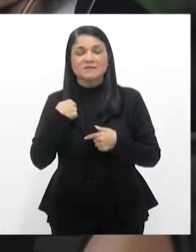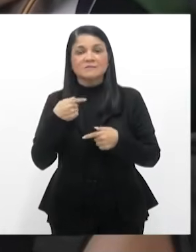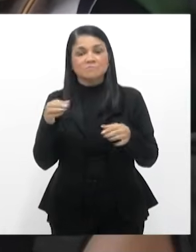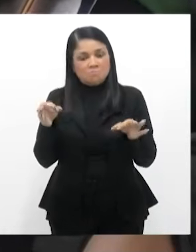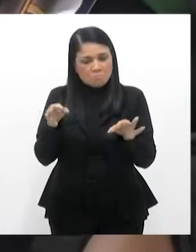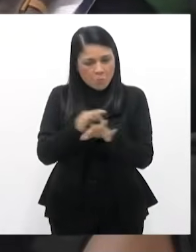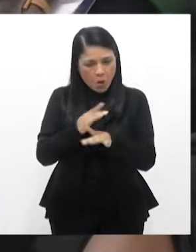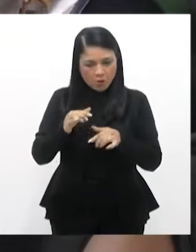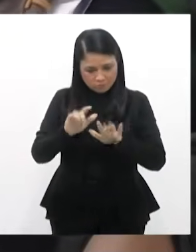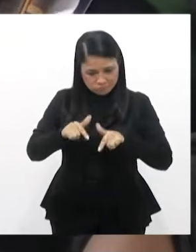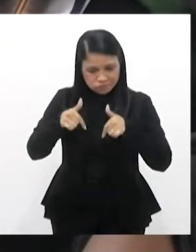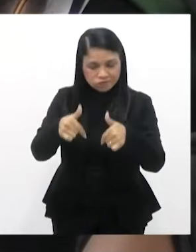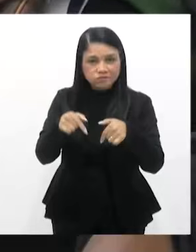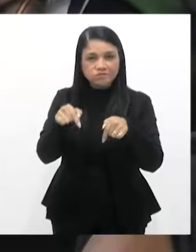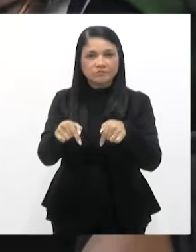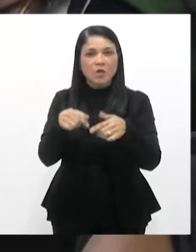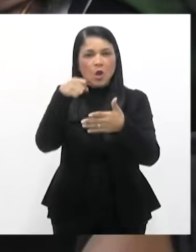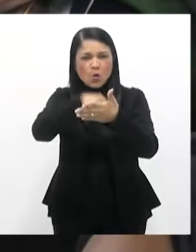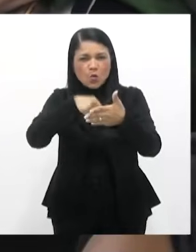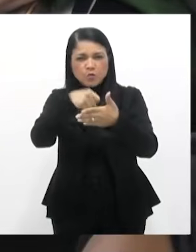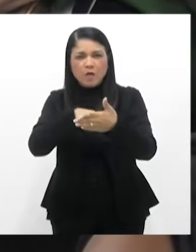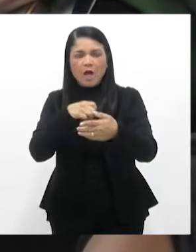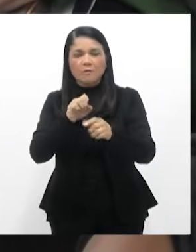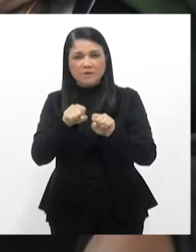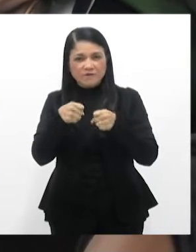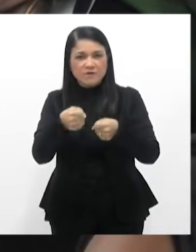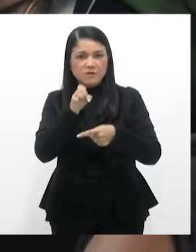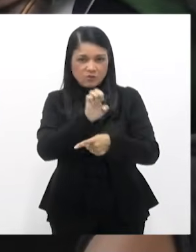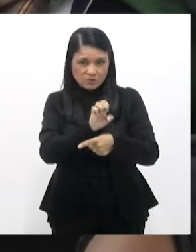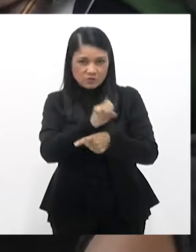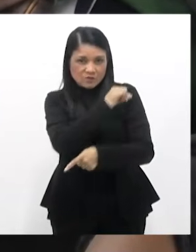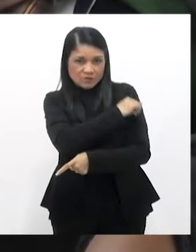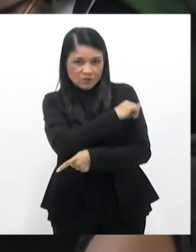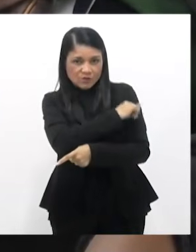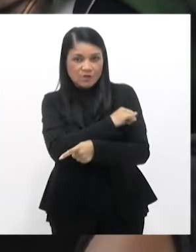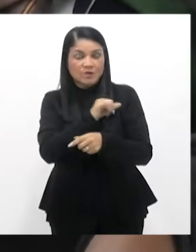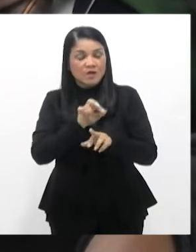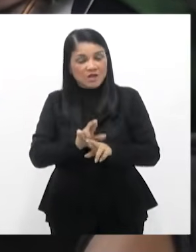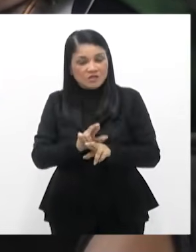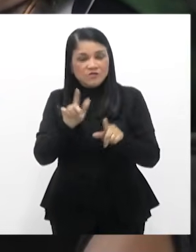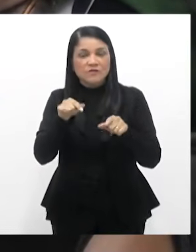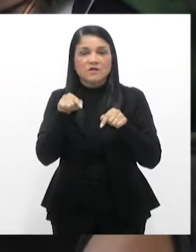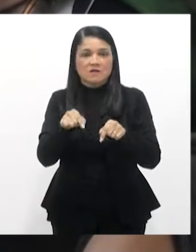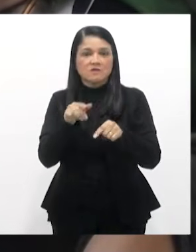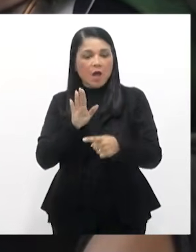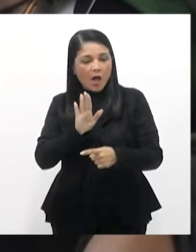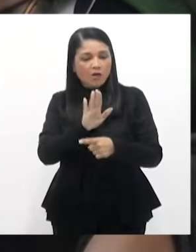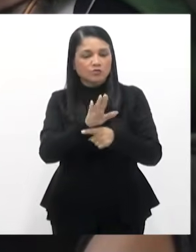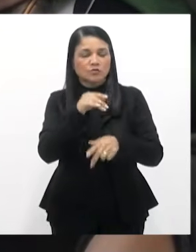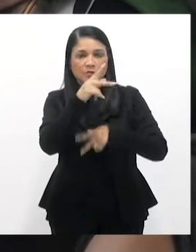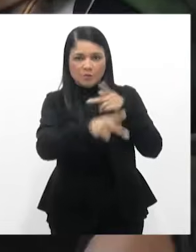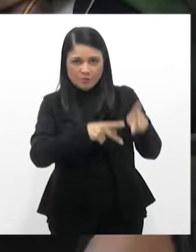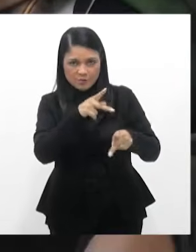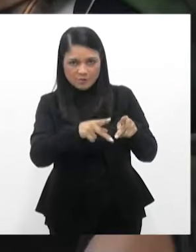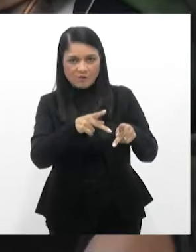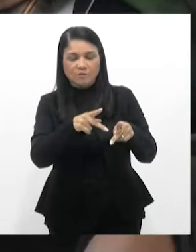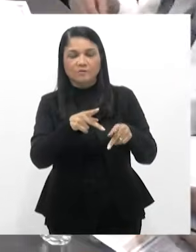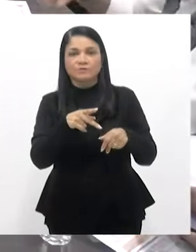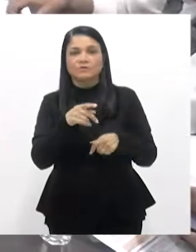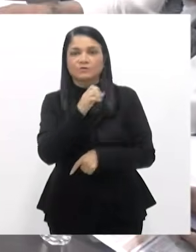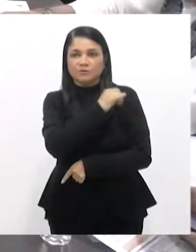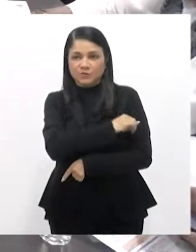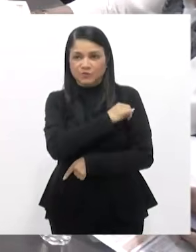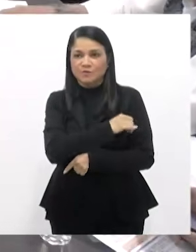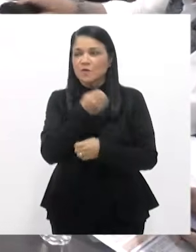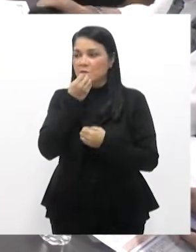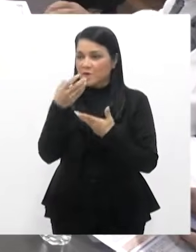pronto para enfrentar esse problema, para lutar pelo nosso Estado e fazer a diferença cada vez mais ajudar a população do Estado do Rio de Janeiro. Obrigado, presidente. Deputado Dino.